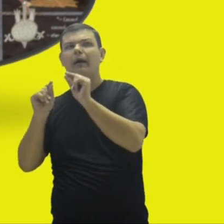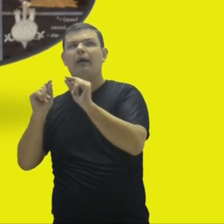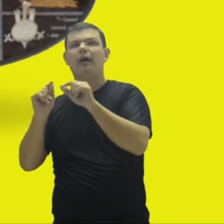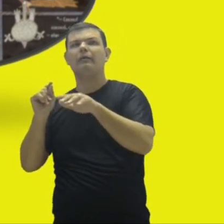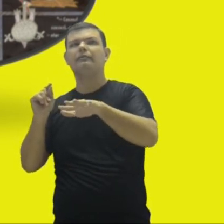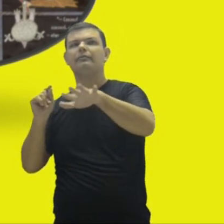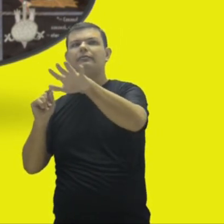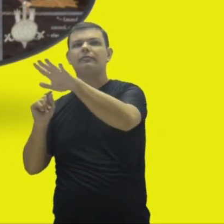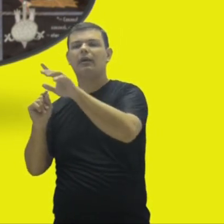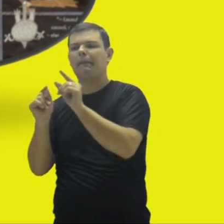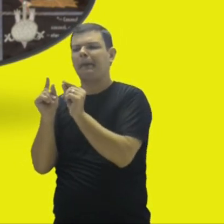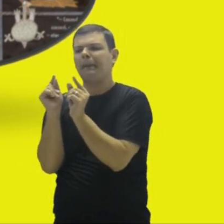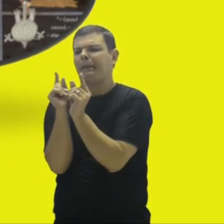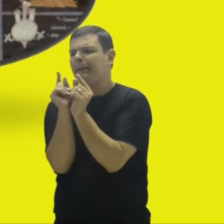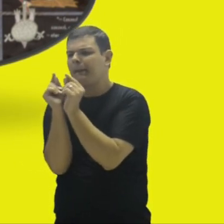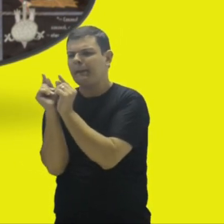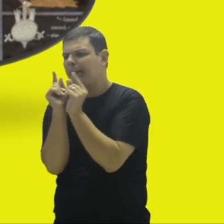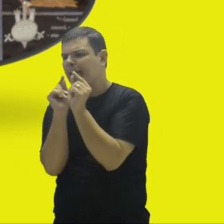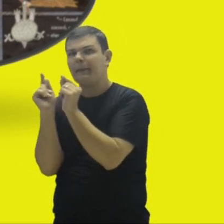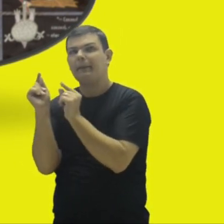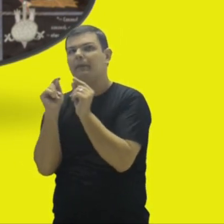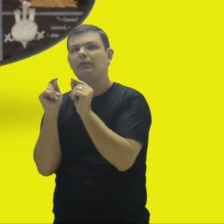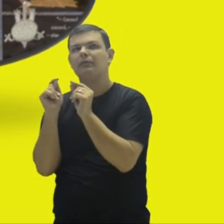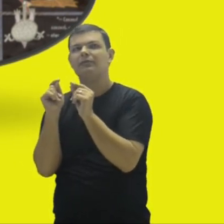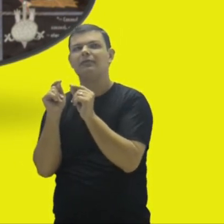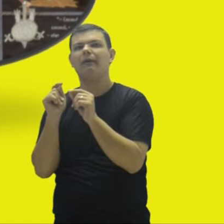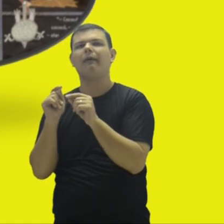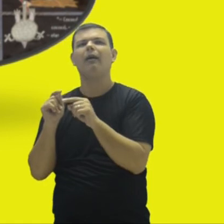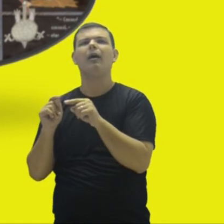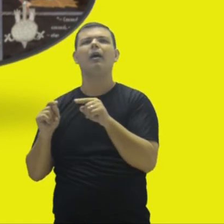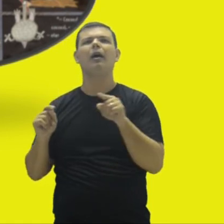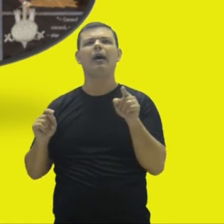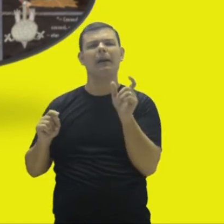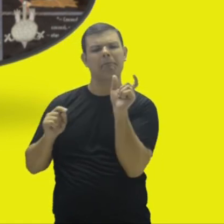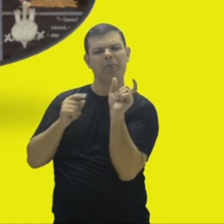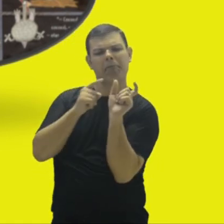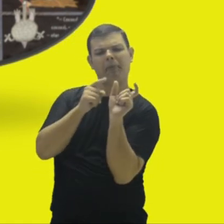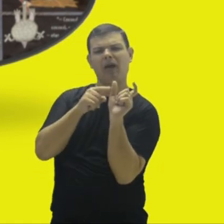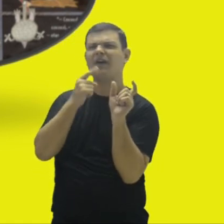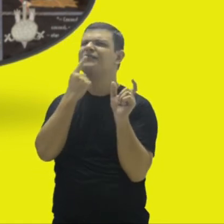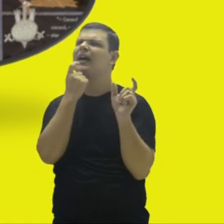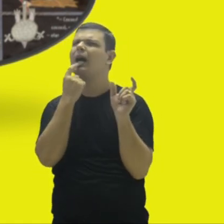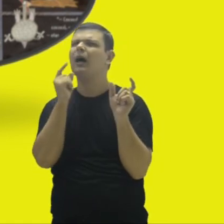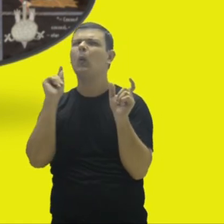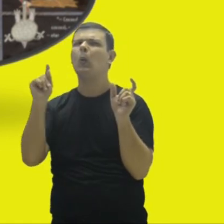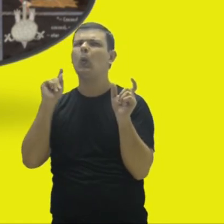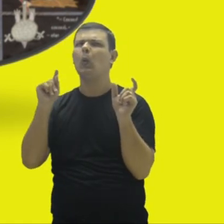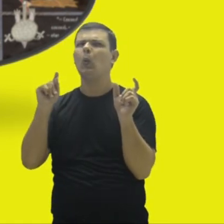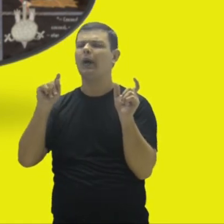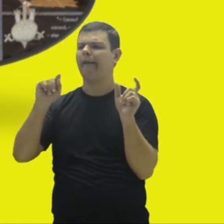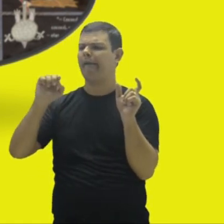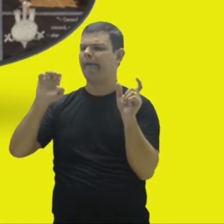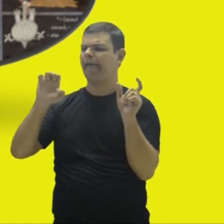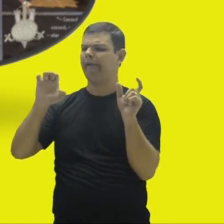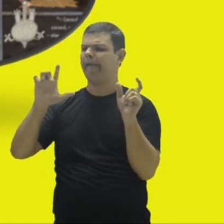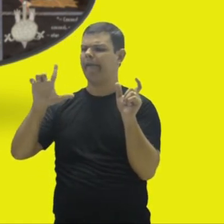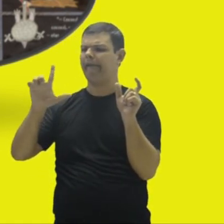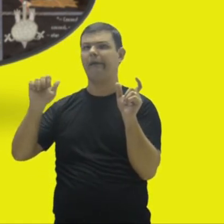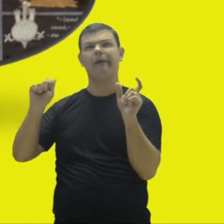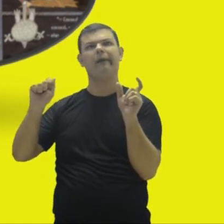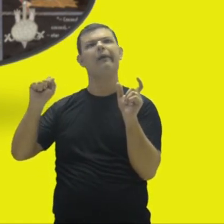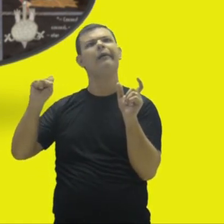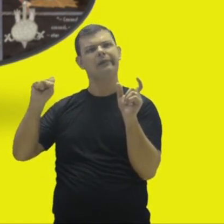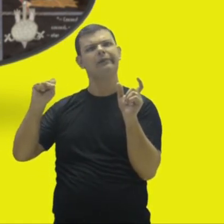Elas cochicharam. Observem que esta palavrinha, elas, está destacada em